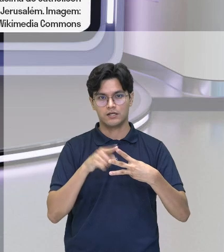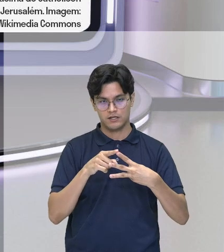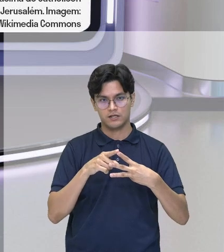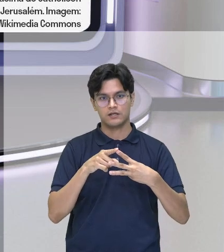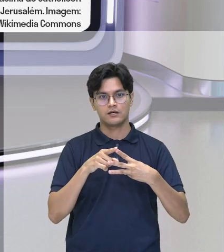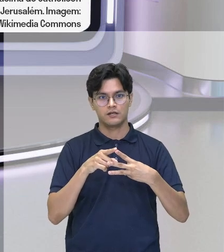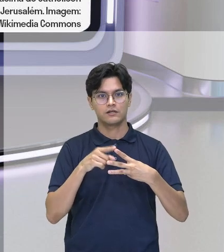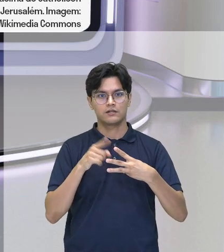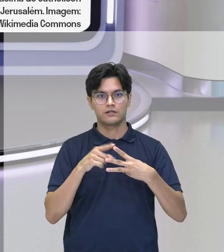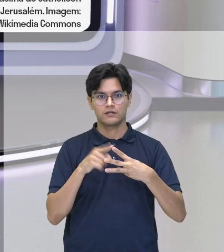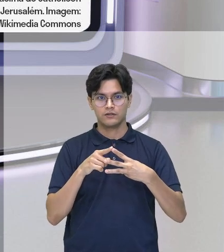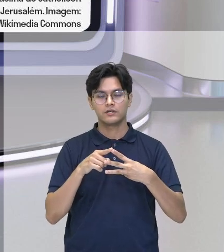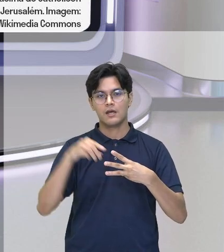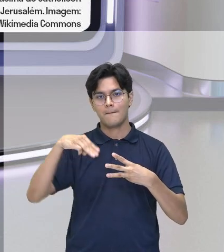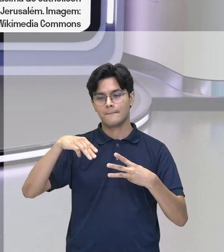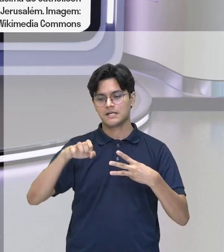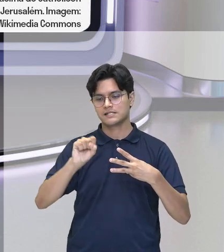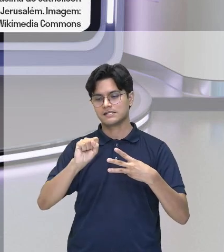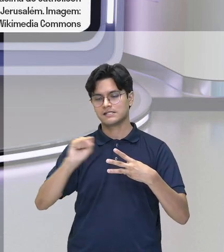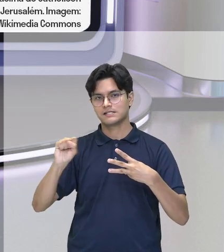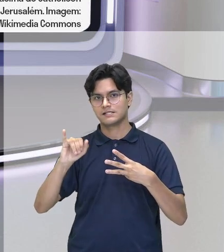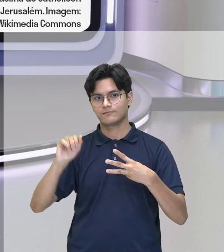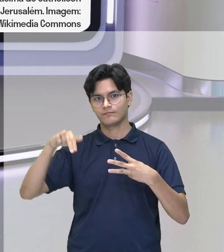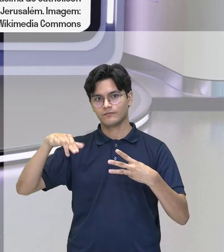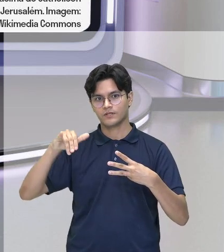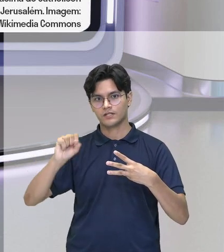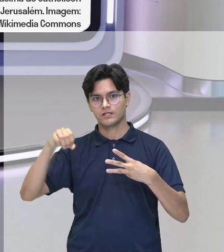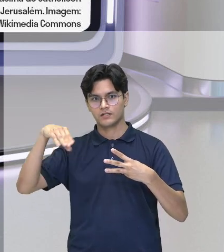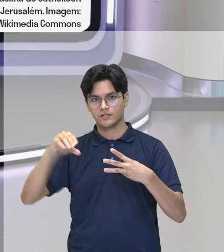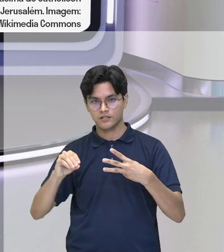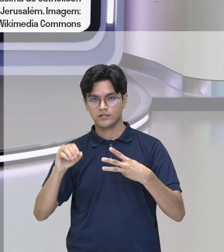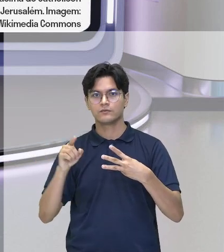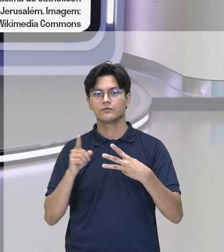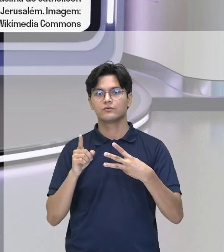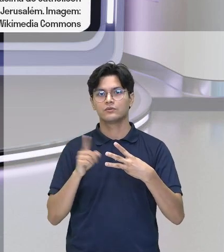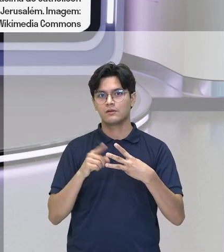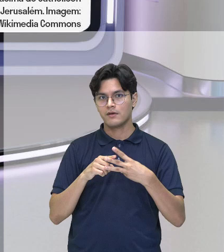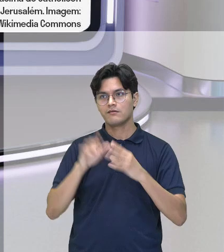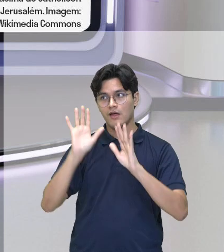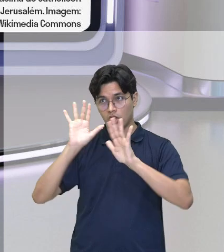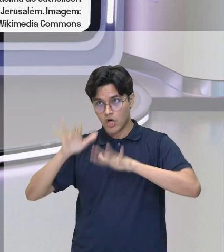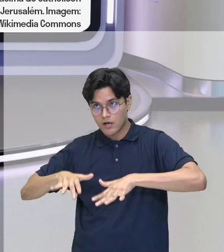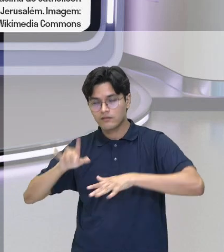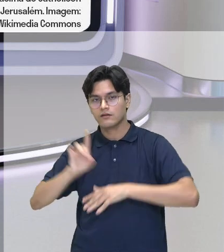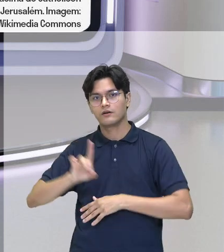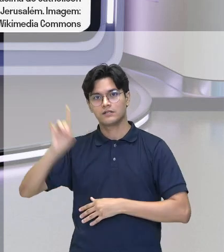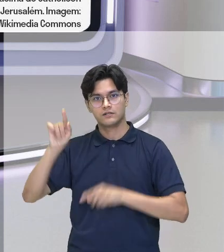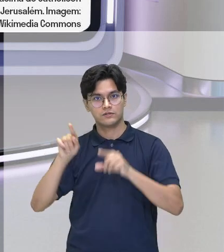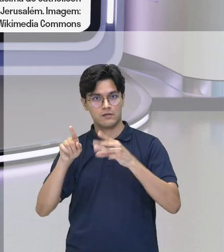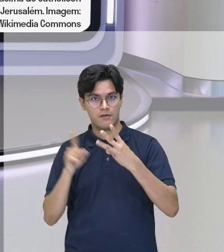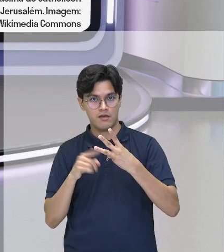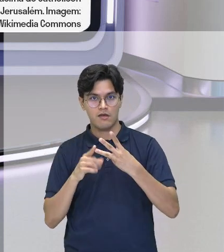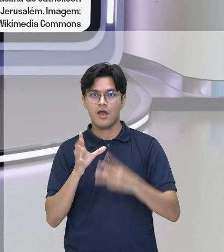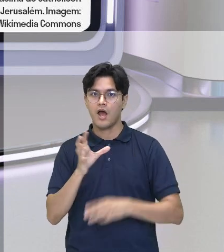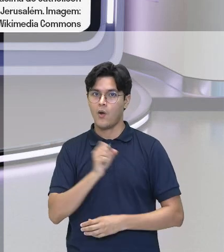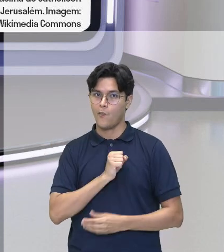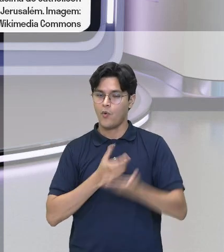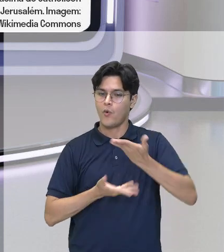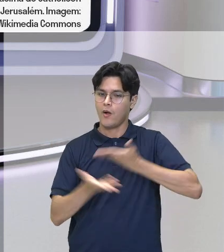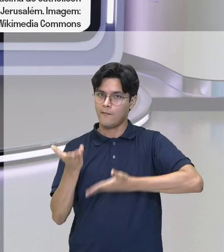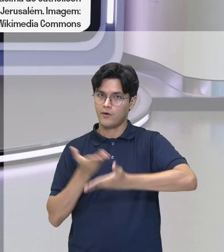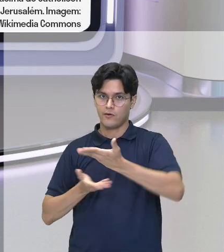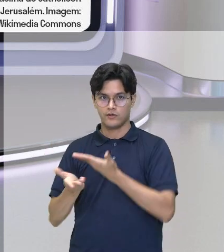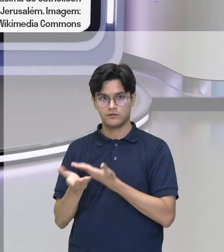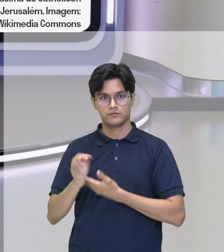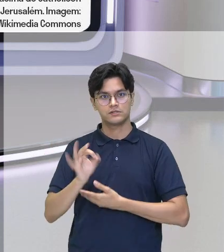que o cristianismo é bem diversificado. Por quê? Vamos lá, então. É uma religião muito diversificada, porque podemos dividir os cristãos